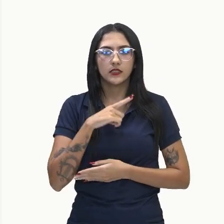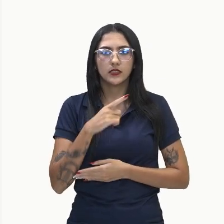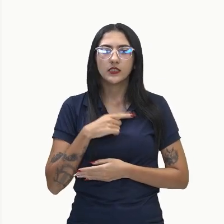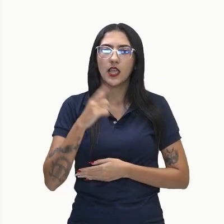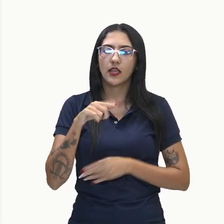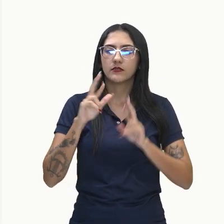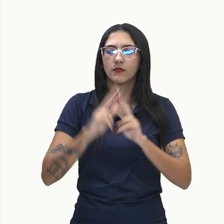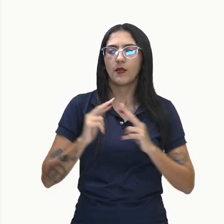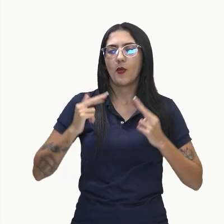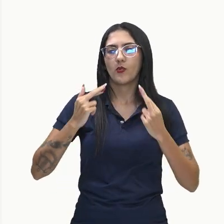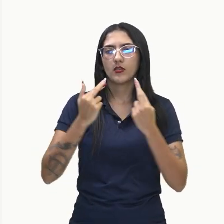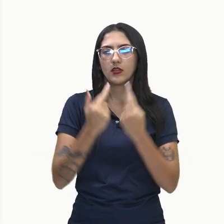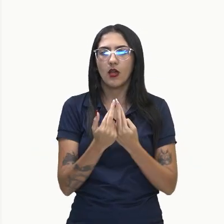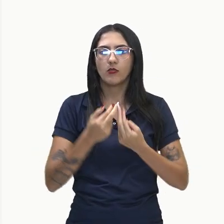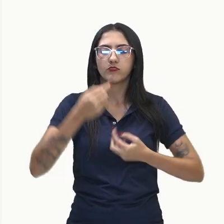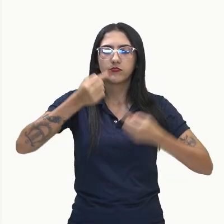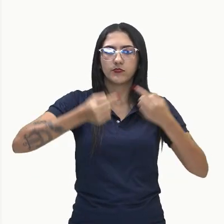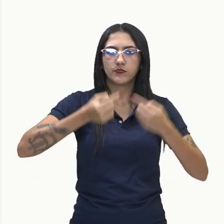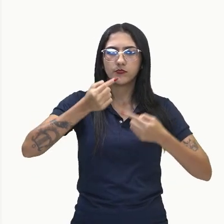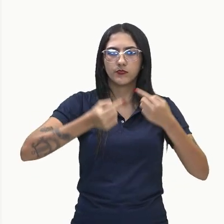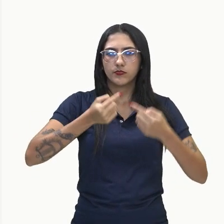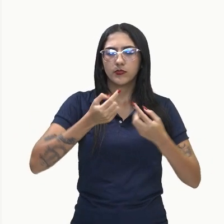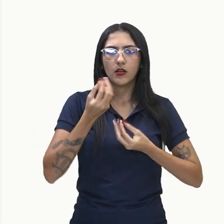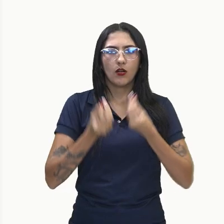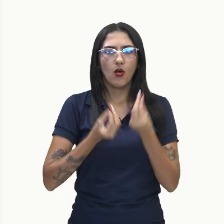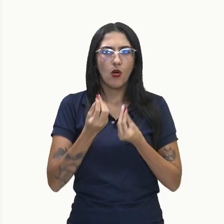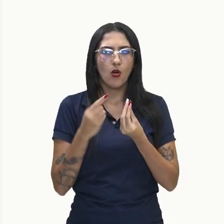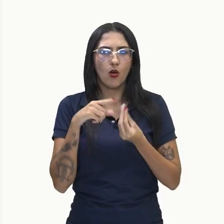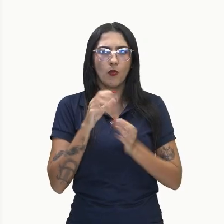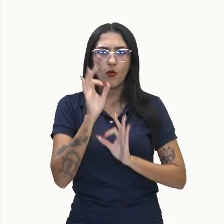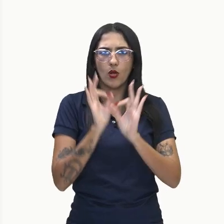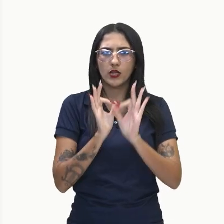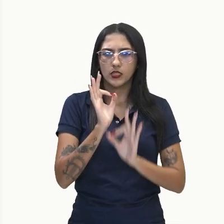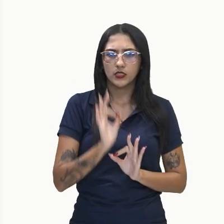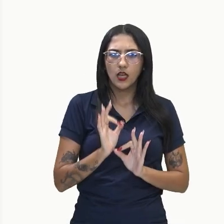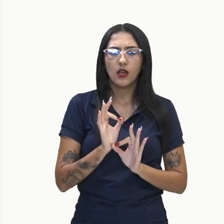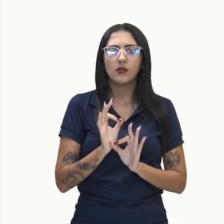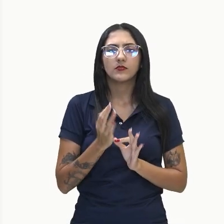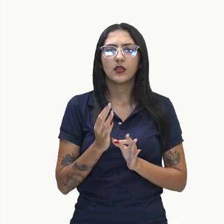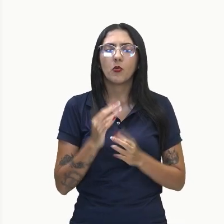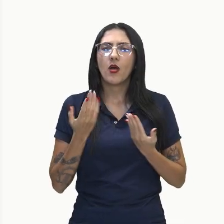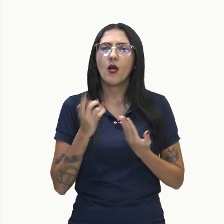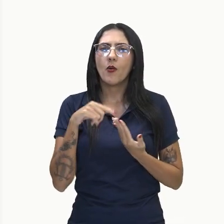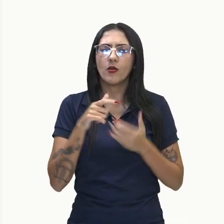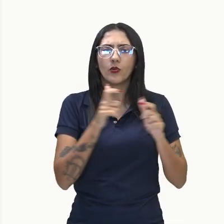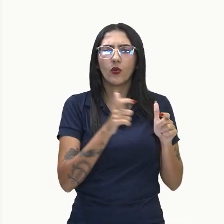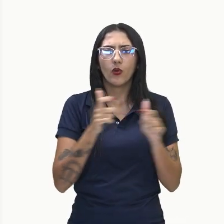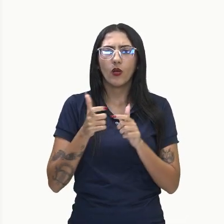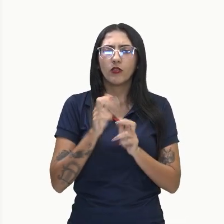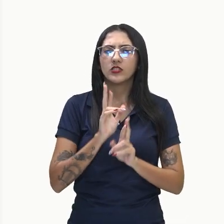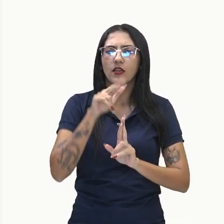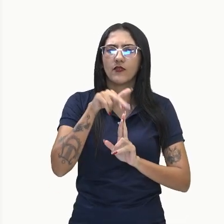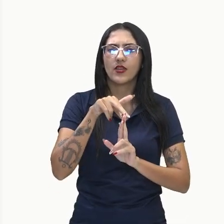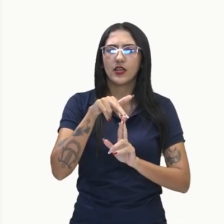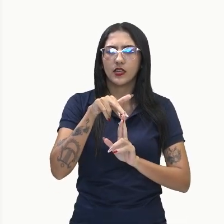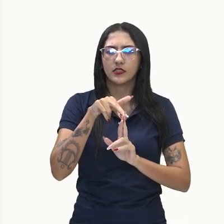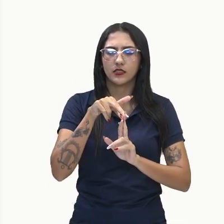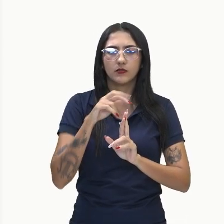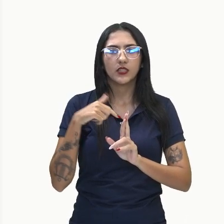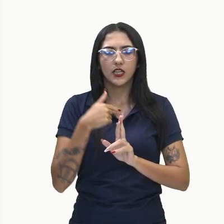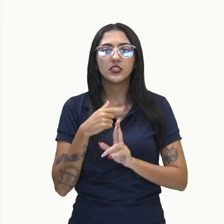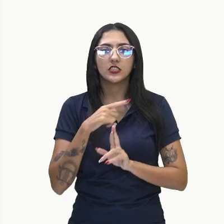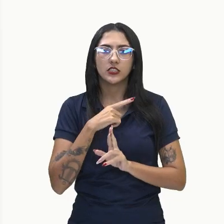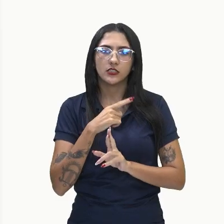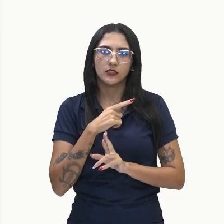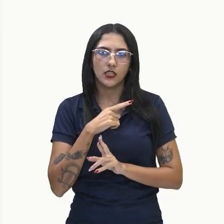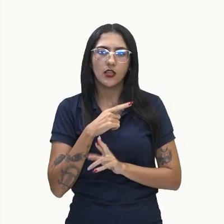com relação à definição de uma linha de referência, que é onde nós vamos ter ali o